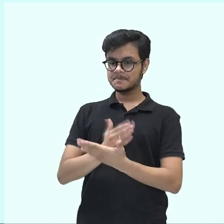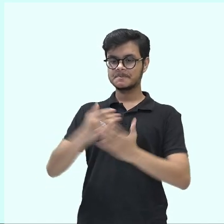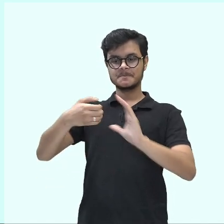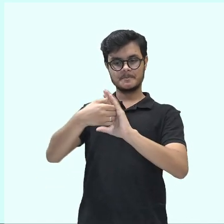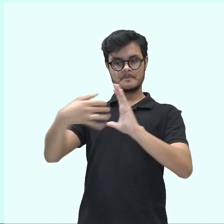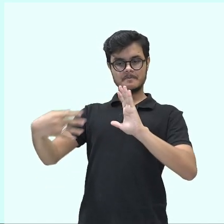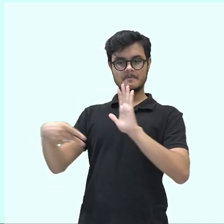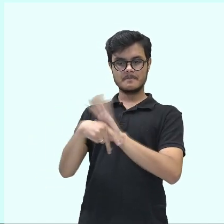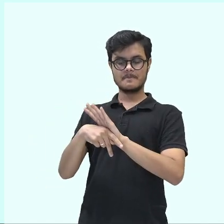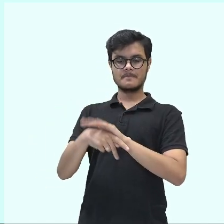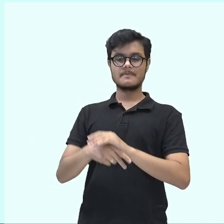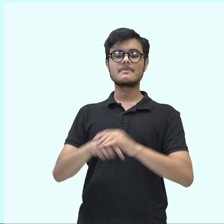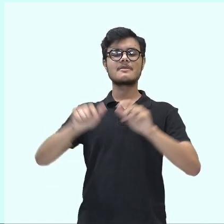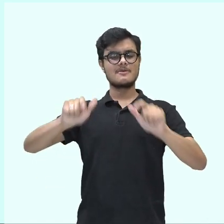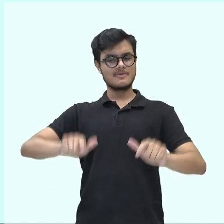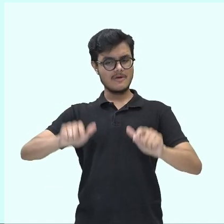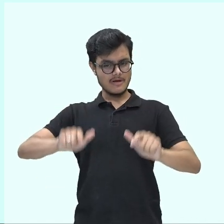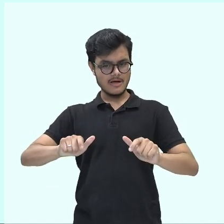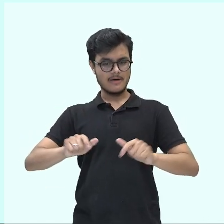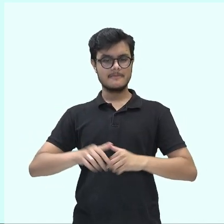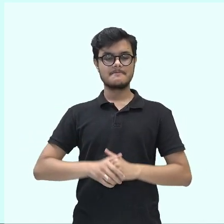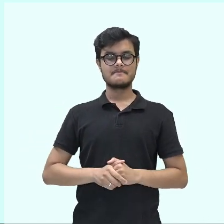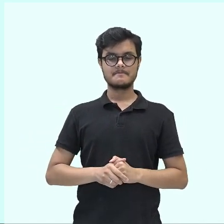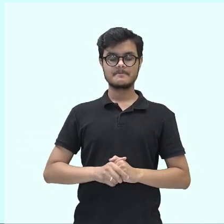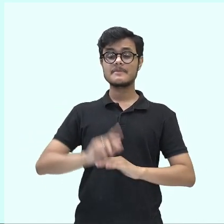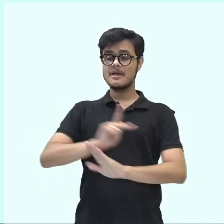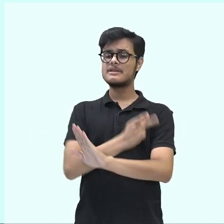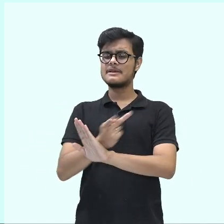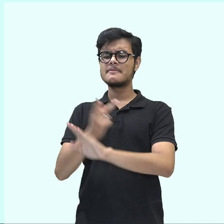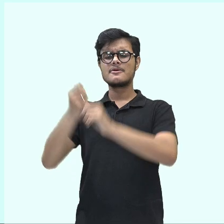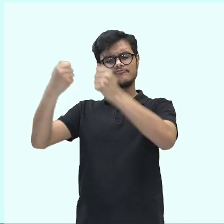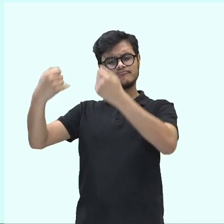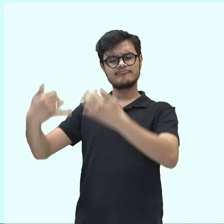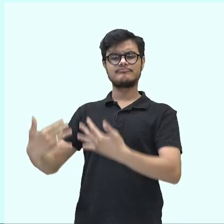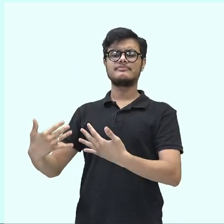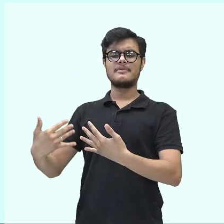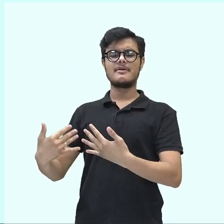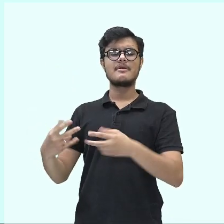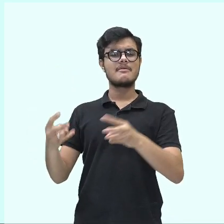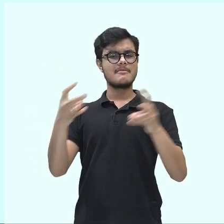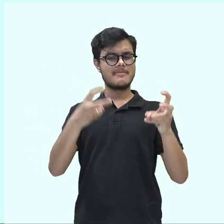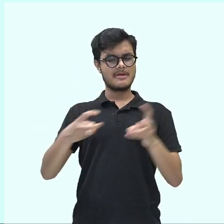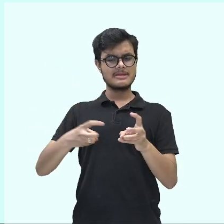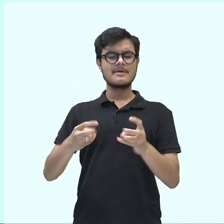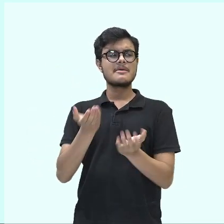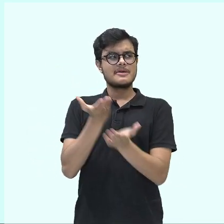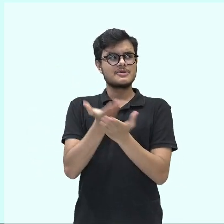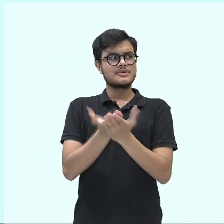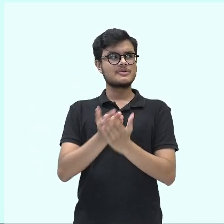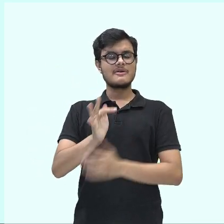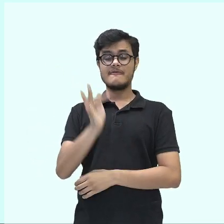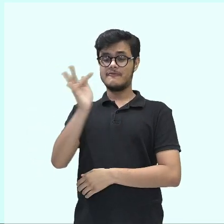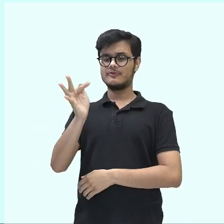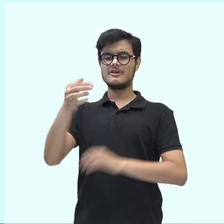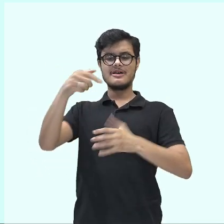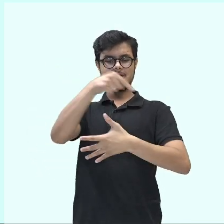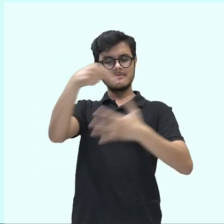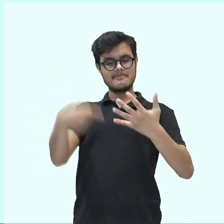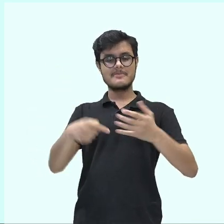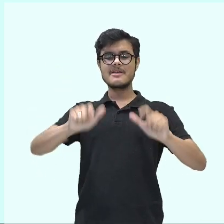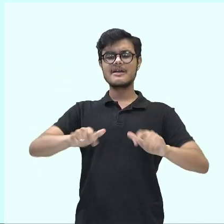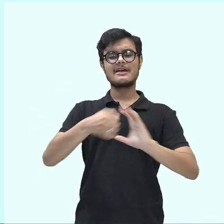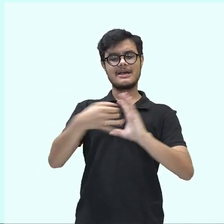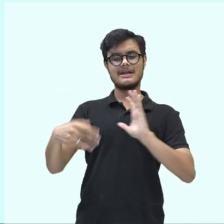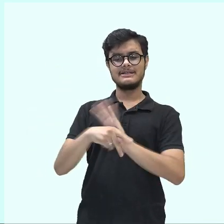dessas regiões que, inclusive, mais à frente nós vamos observar nas próximas aulas, né? A gente tem aí as características de cada uma das